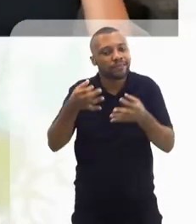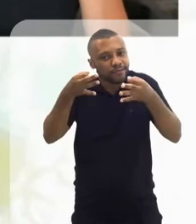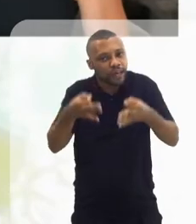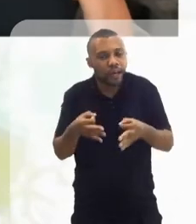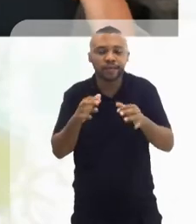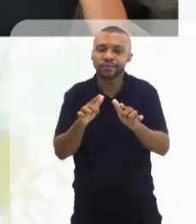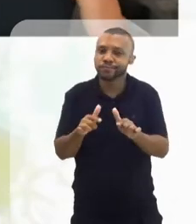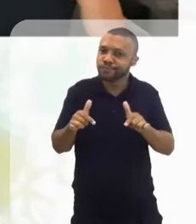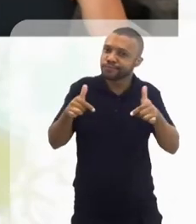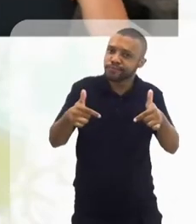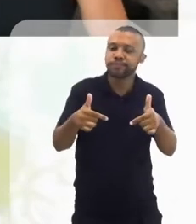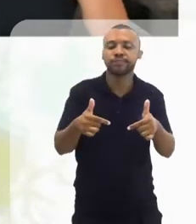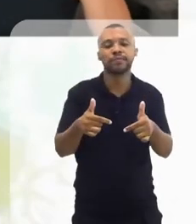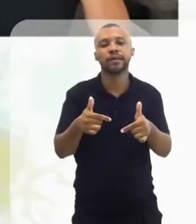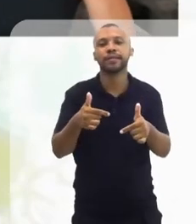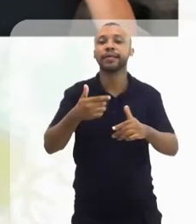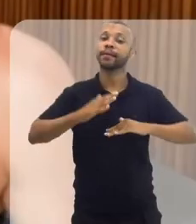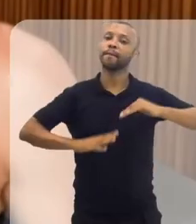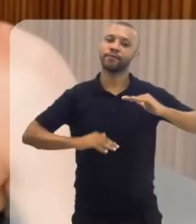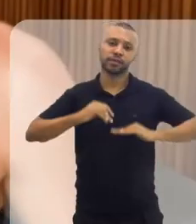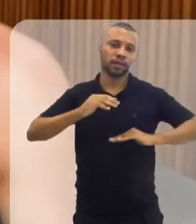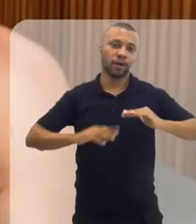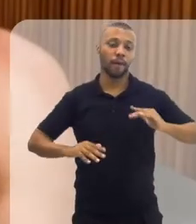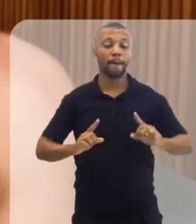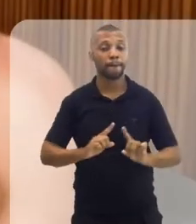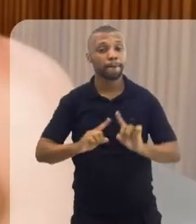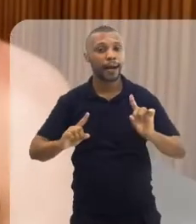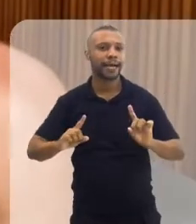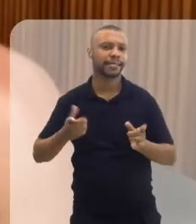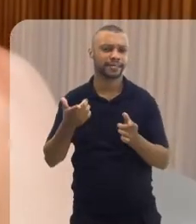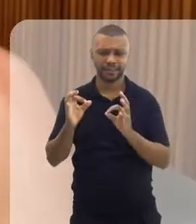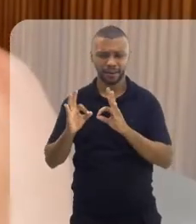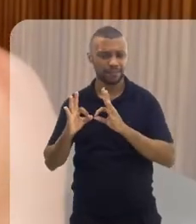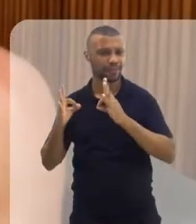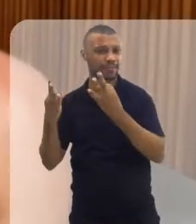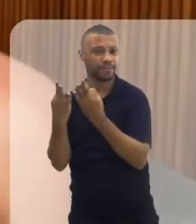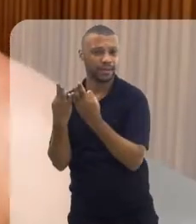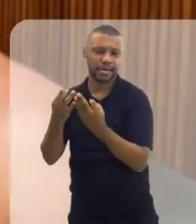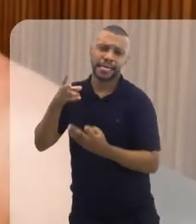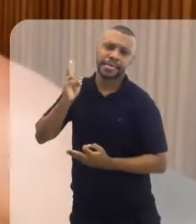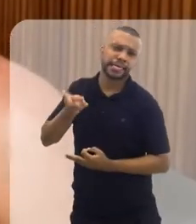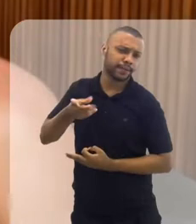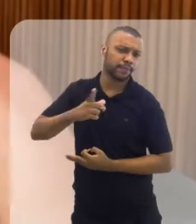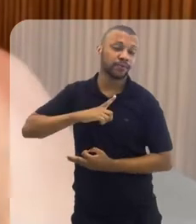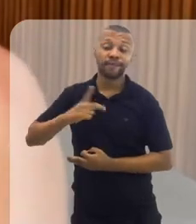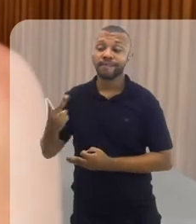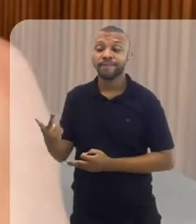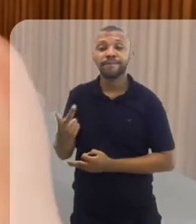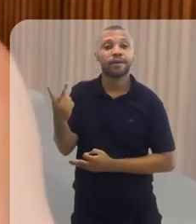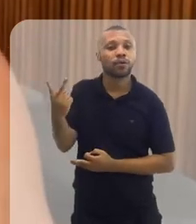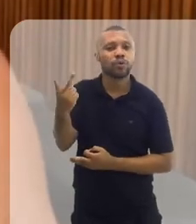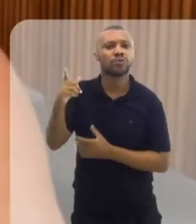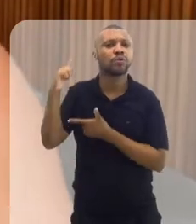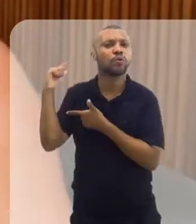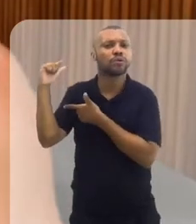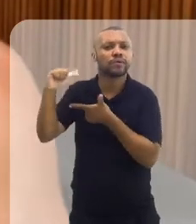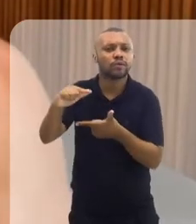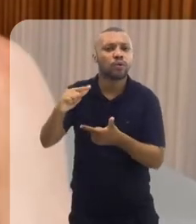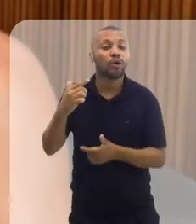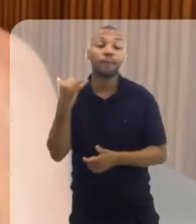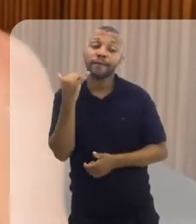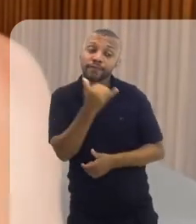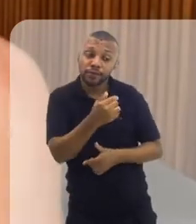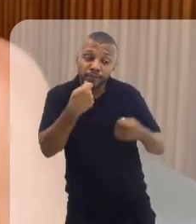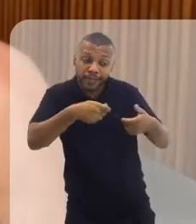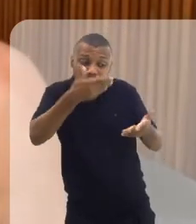me engajar nessa profissão. Só que eu sempre tive uma família bastante conservadora que dizia: não,